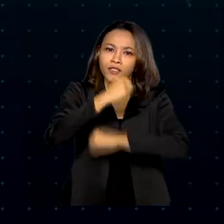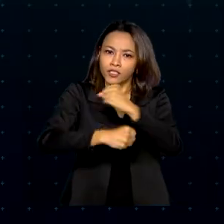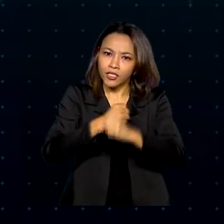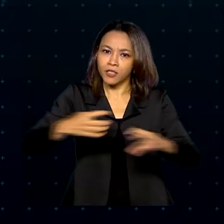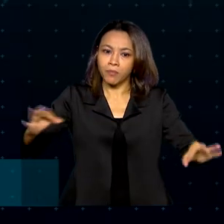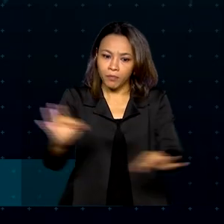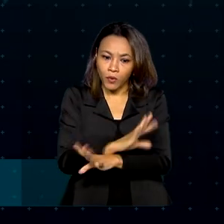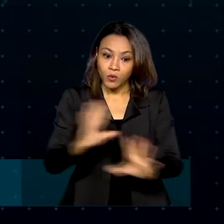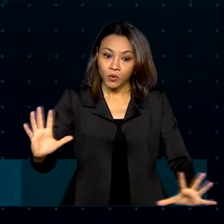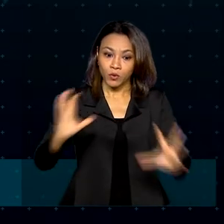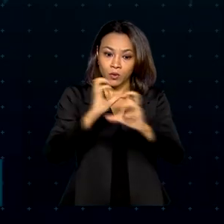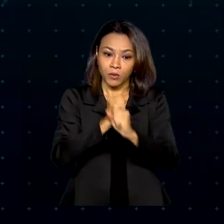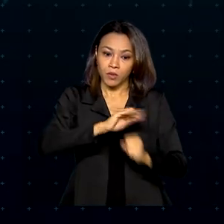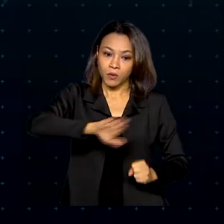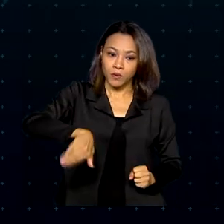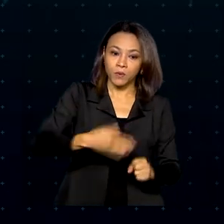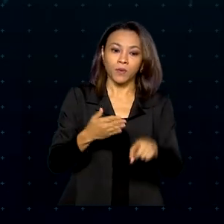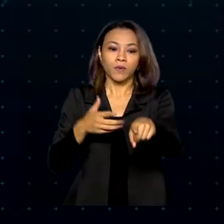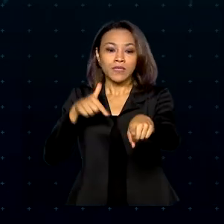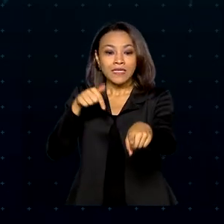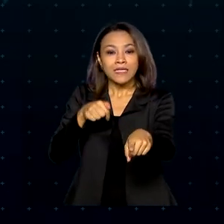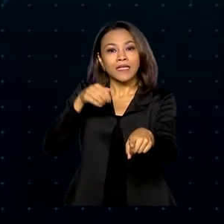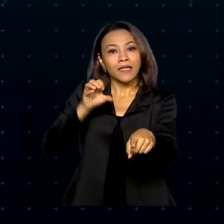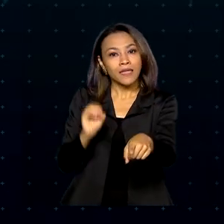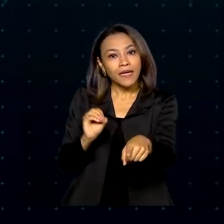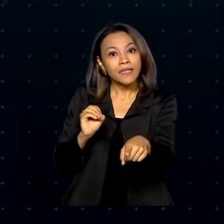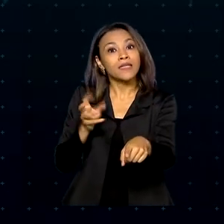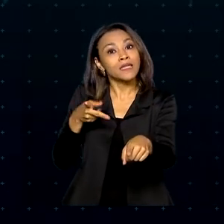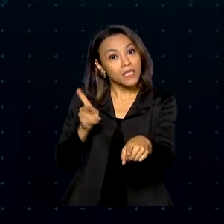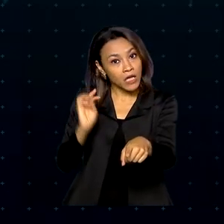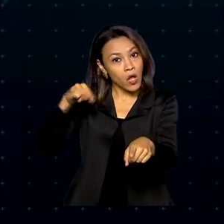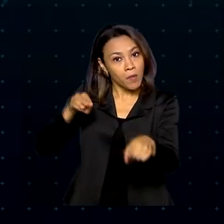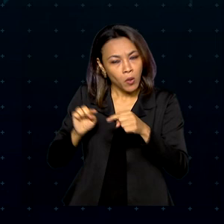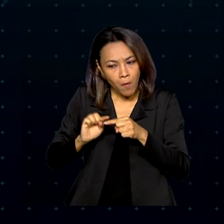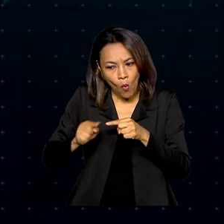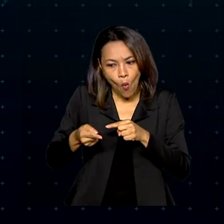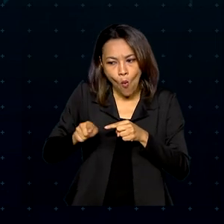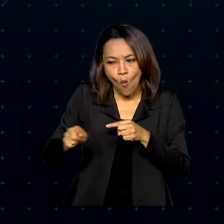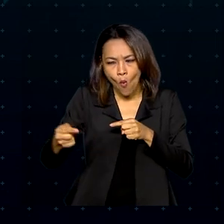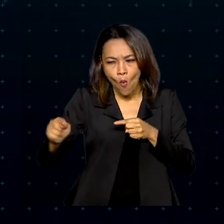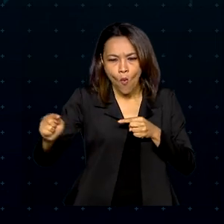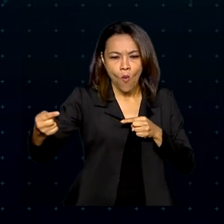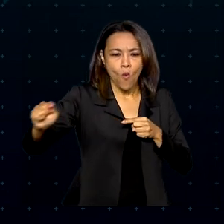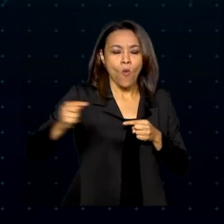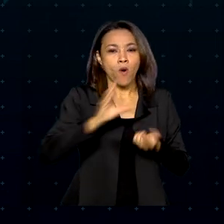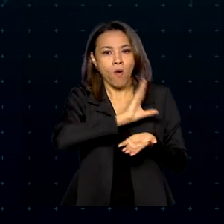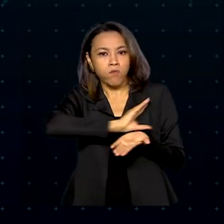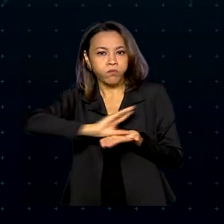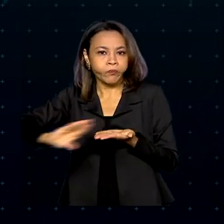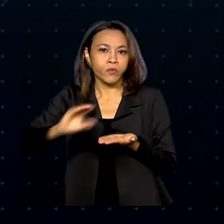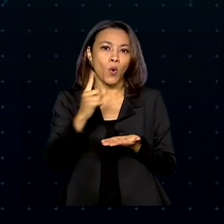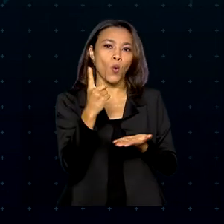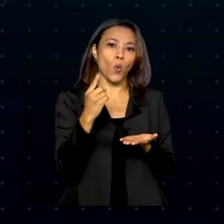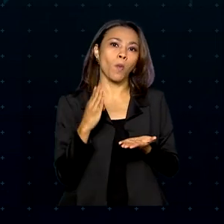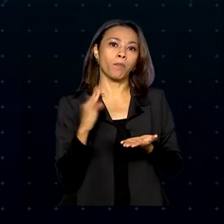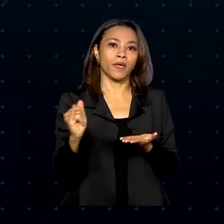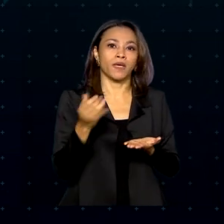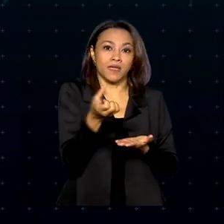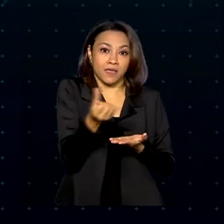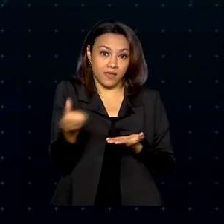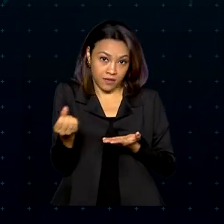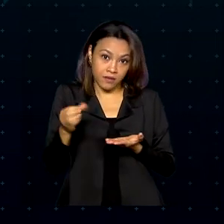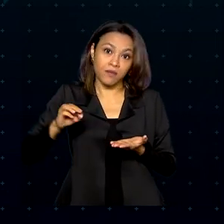ao todo o ramal do Agreste tem pouco mais de 70 km de extensão está recebendo mais de um bilhão e seiscentos milhões de reais